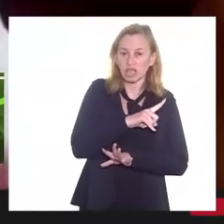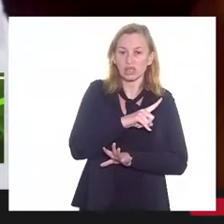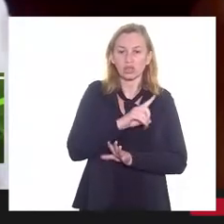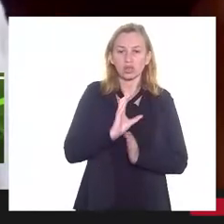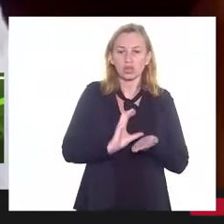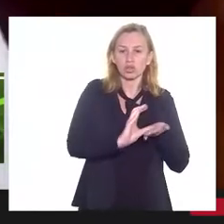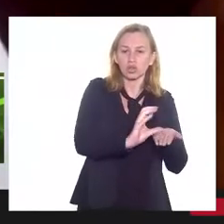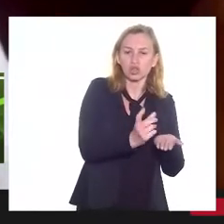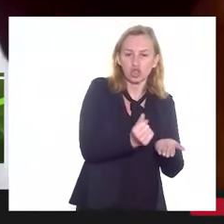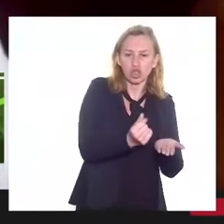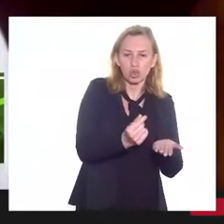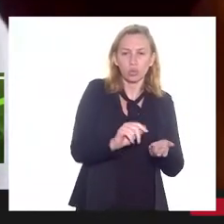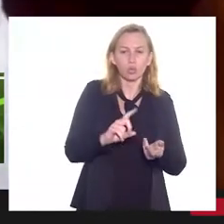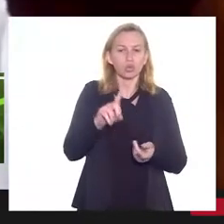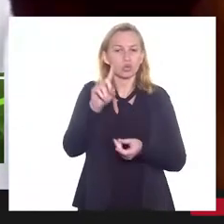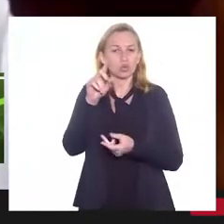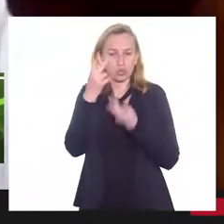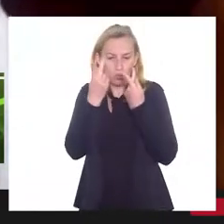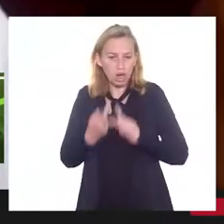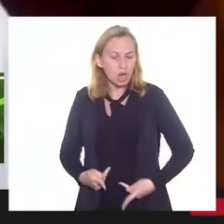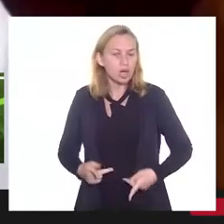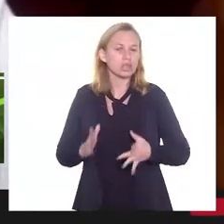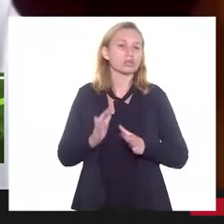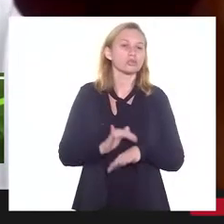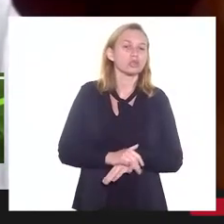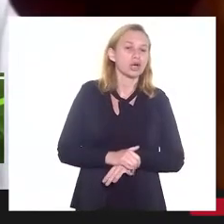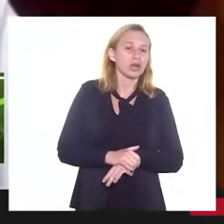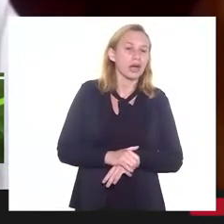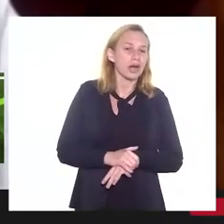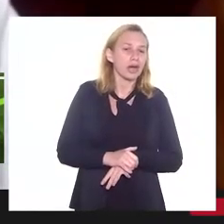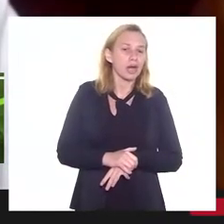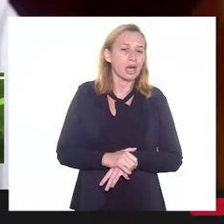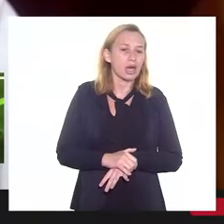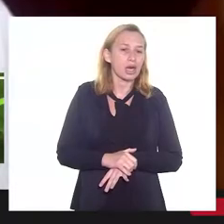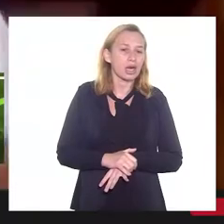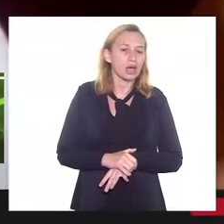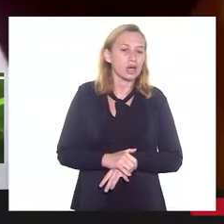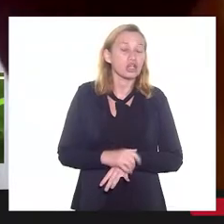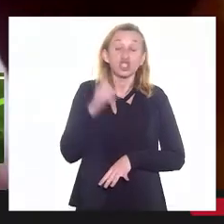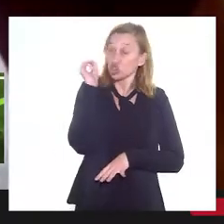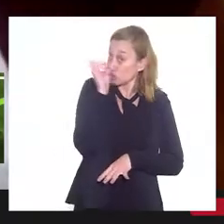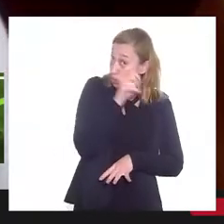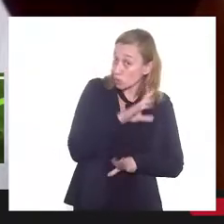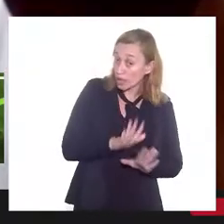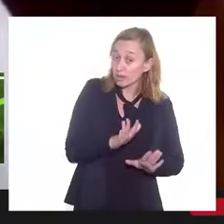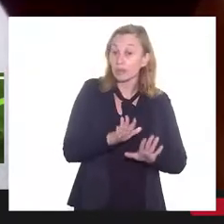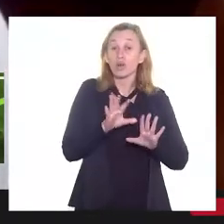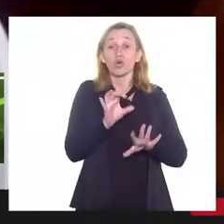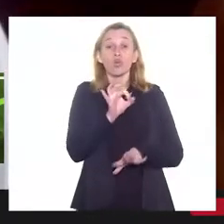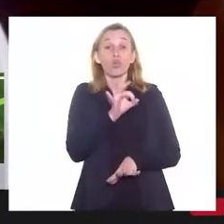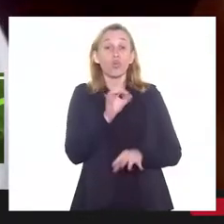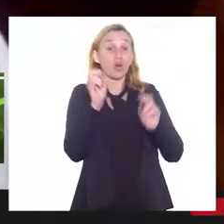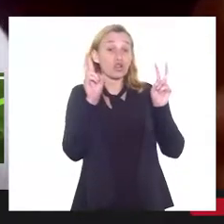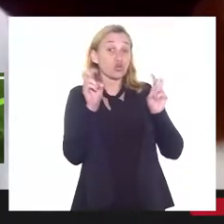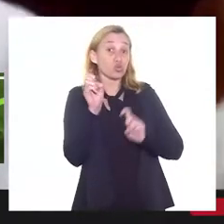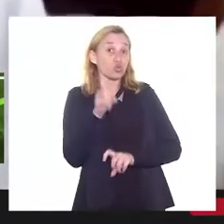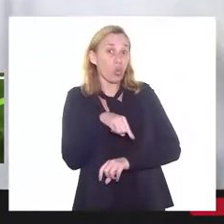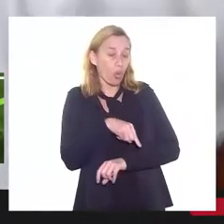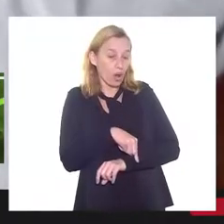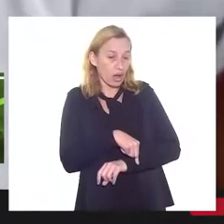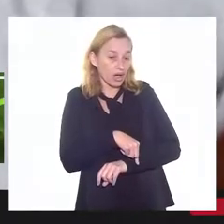Recursos Humanos enfim e da dificuldade o fato aqui